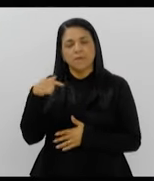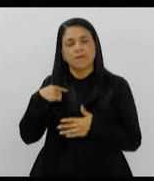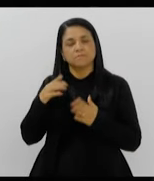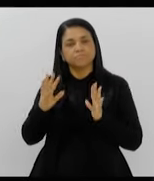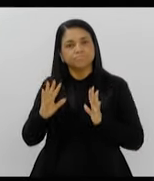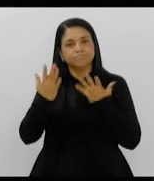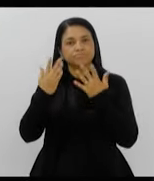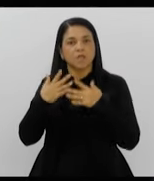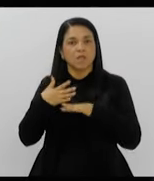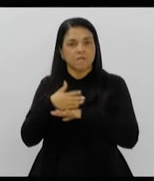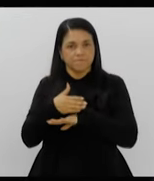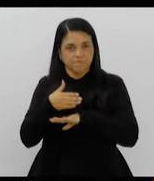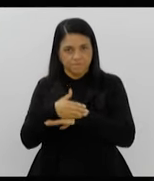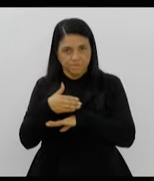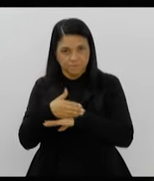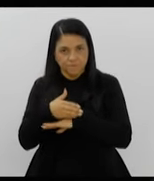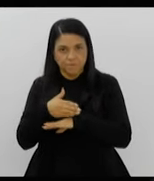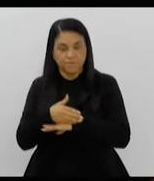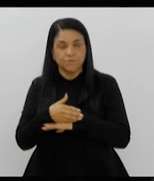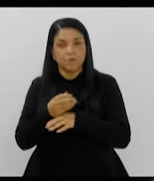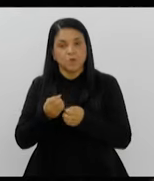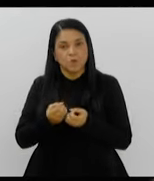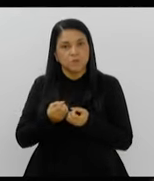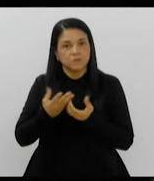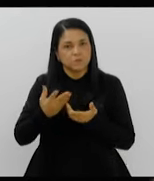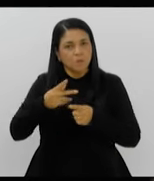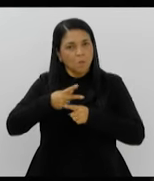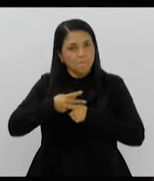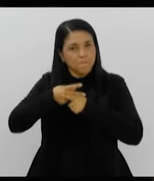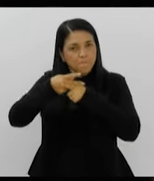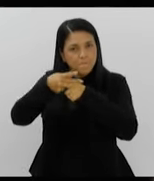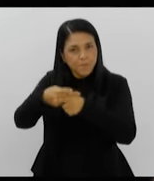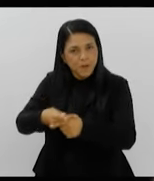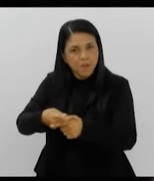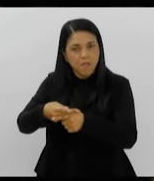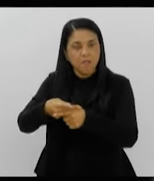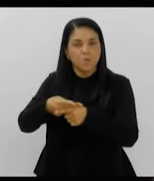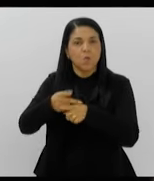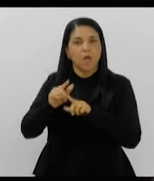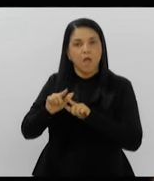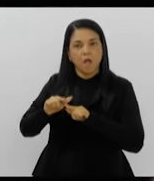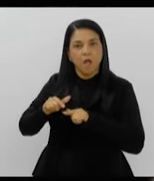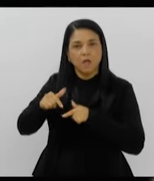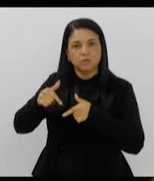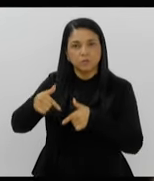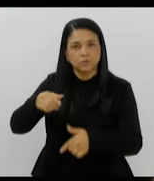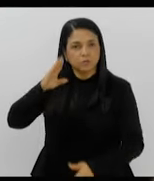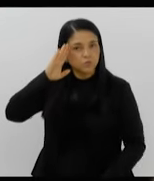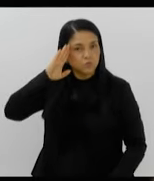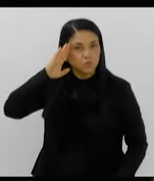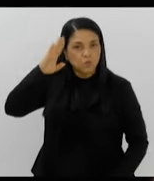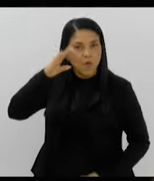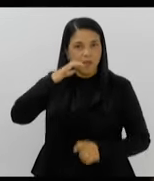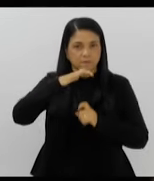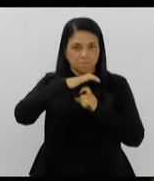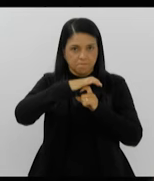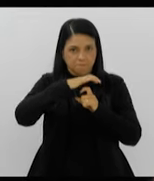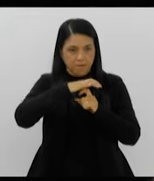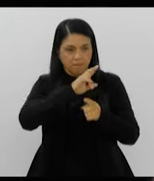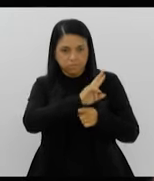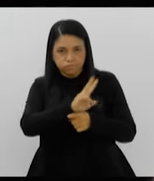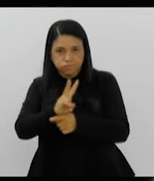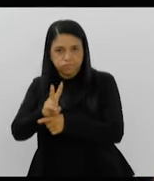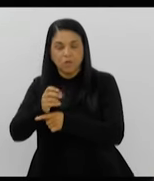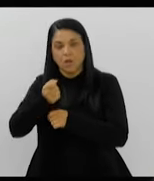evento, não é, que concedeu premiação, não é, à atuação dos guarda-parques no combate